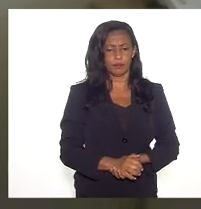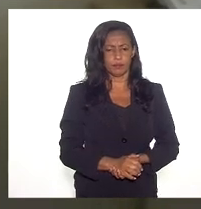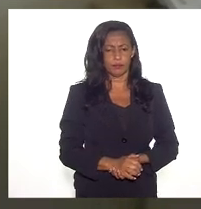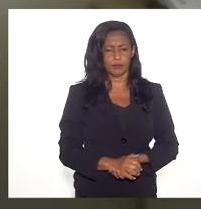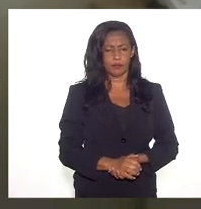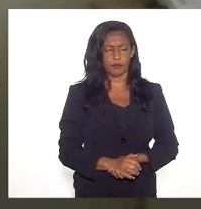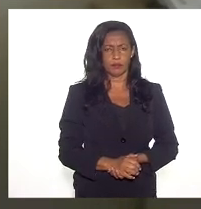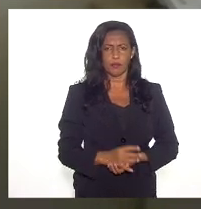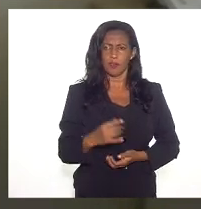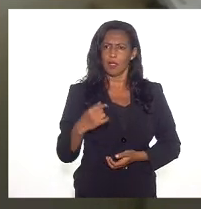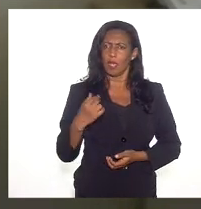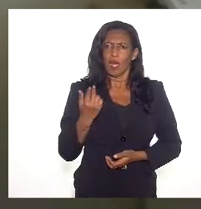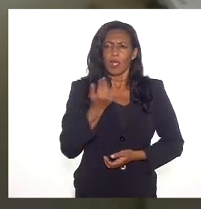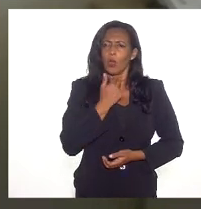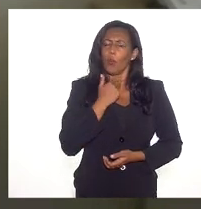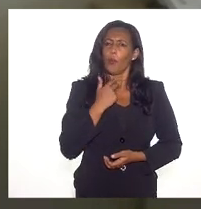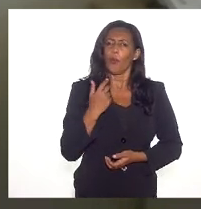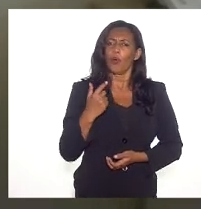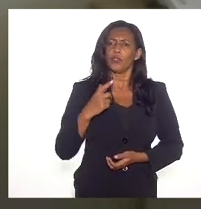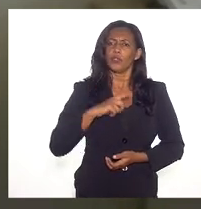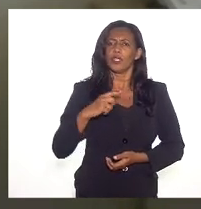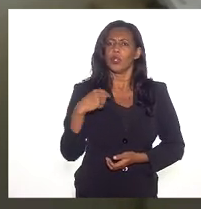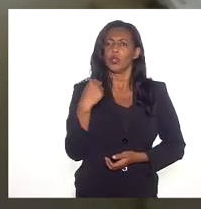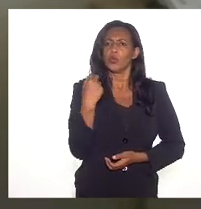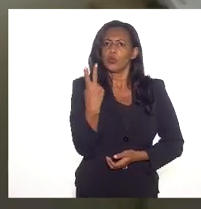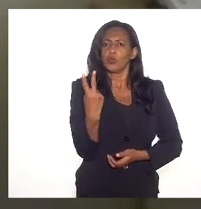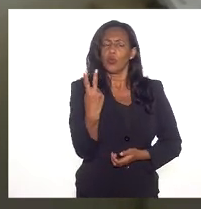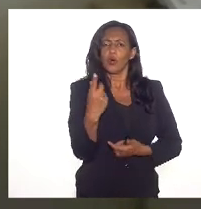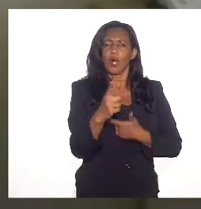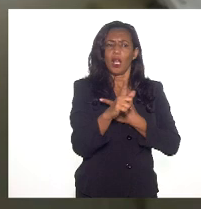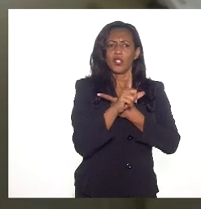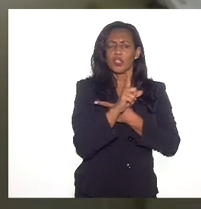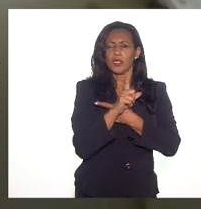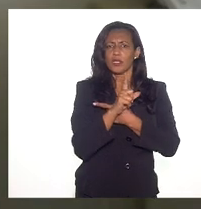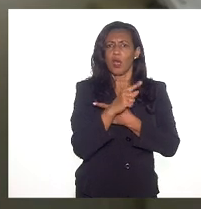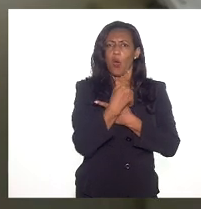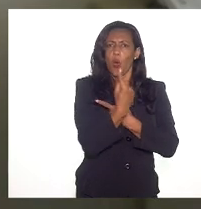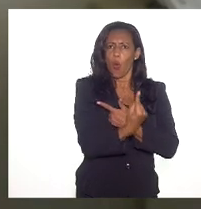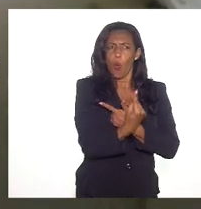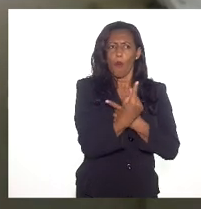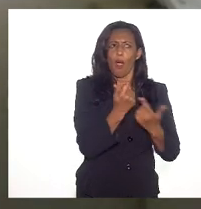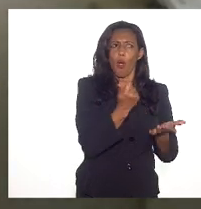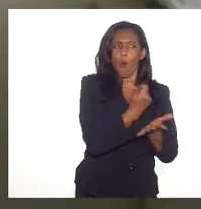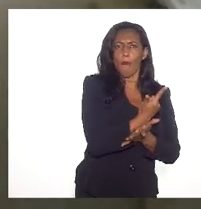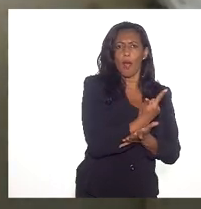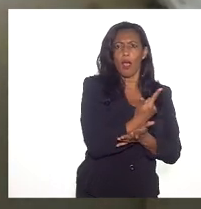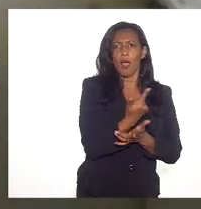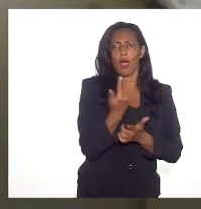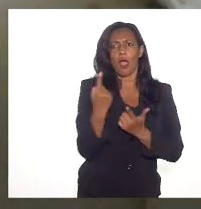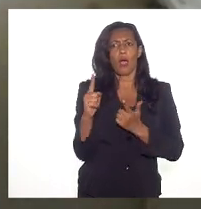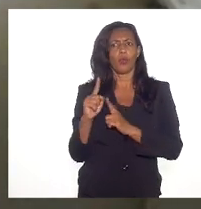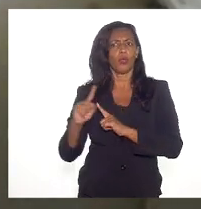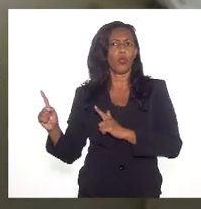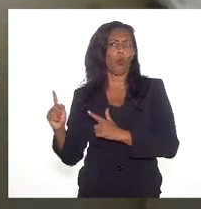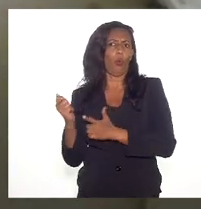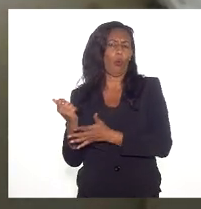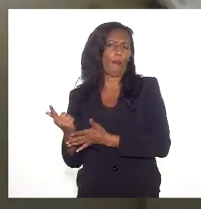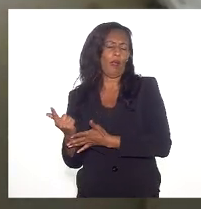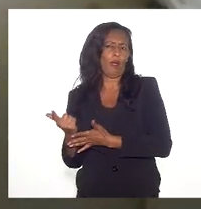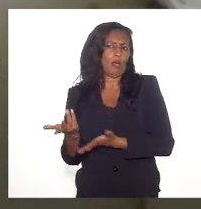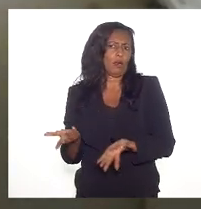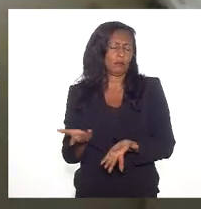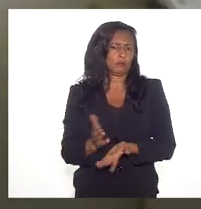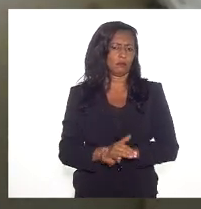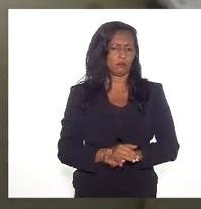duas legislações em sentido contrário, uma de comprar e outra de acautelar. Quem que tiver com a arma acautelada não vai